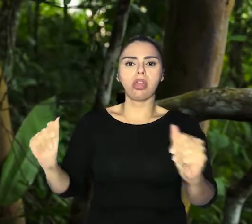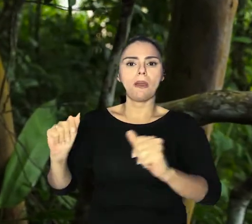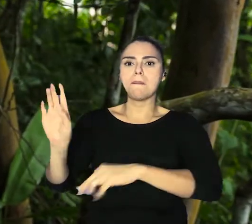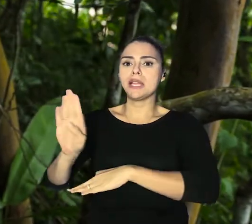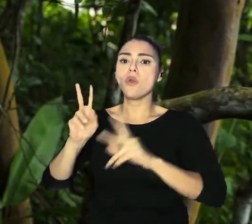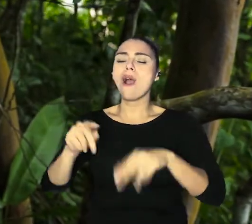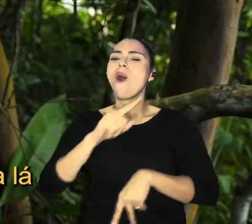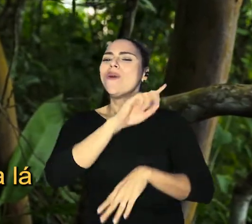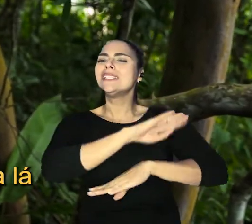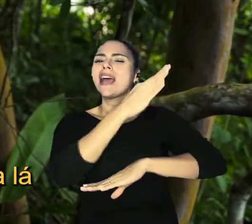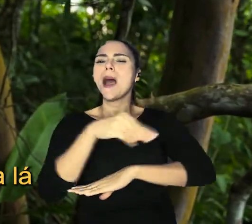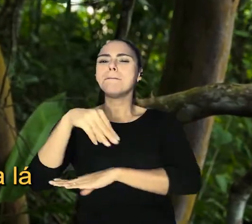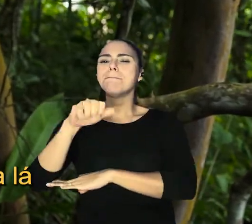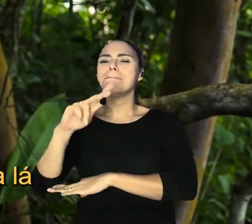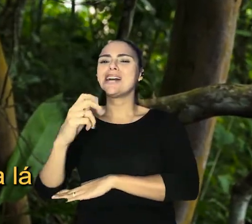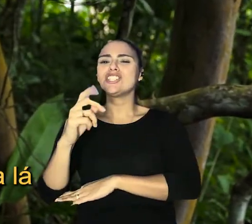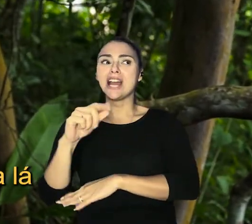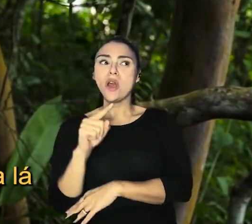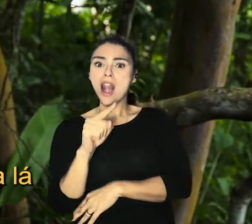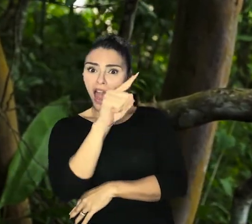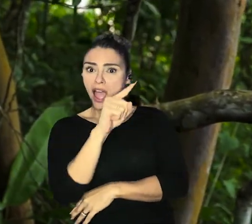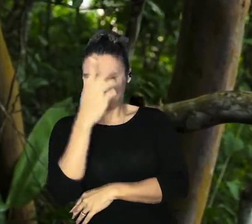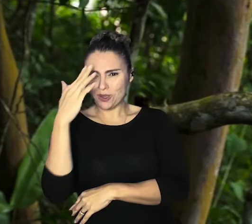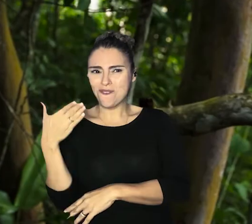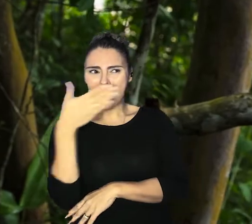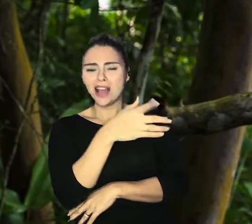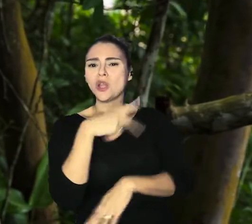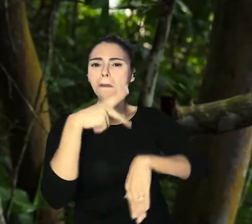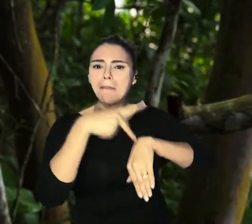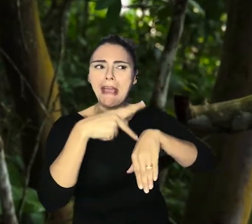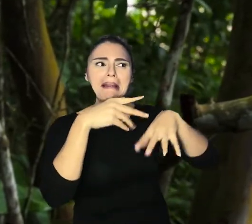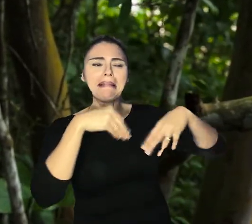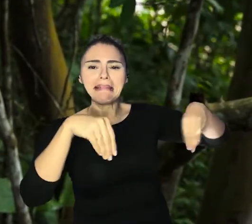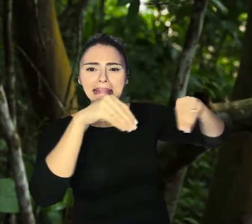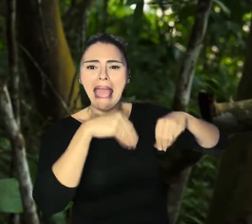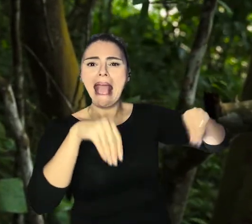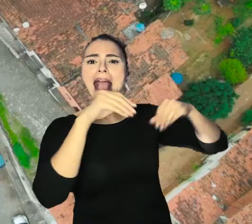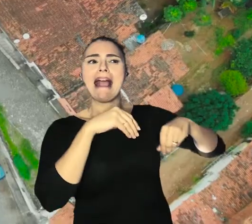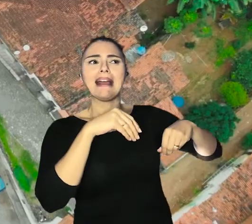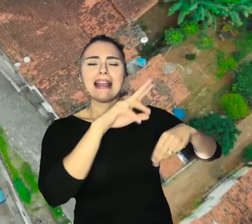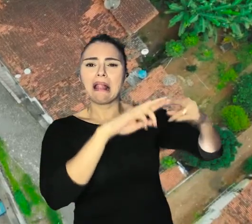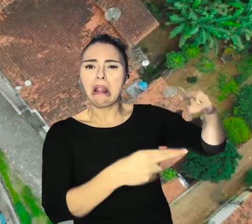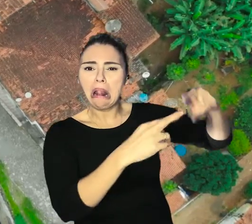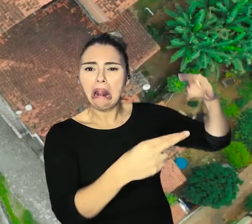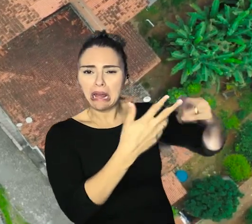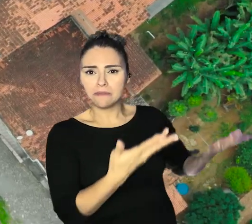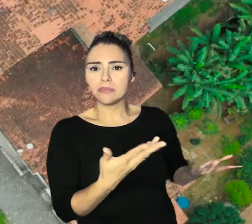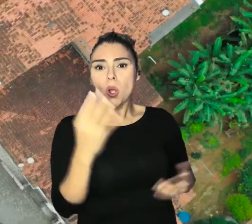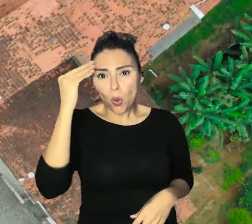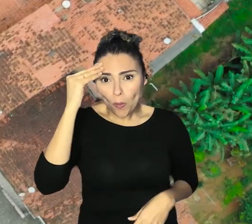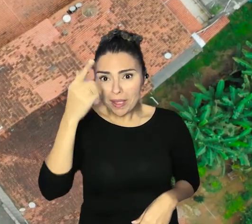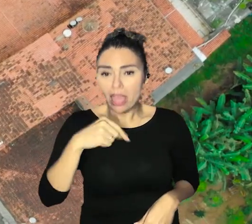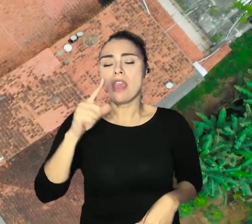Serra do Machado morreu. A Serra do Machado hoje é só, quem anda lá é só pedra, terra e se preste. Ai de quem é a culpa?